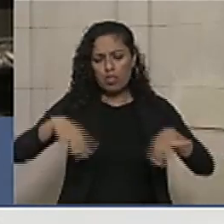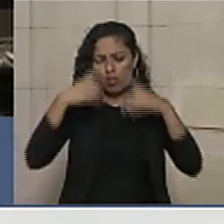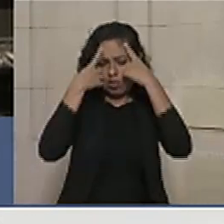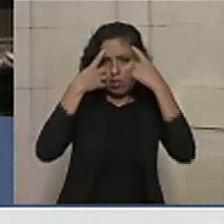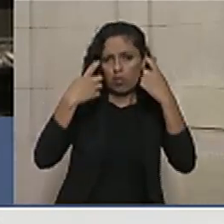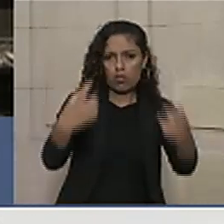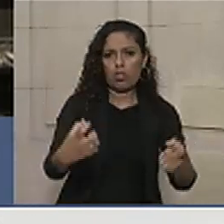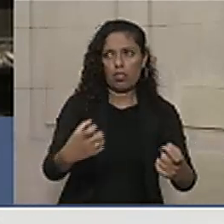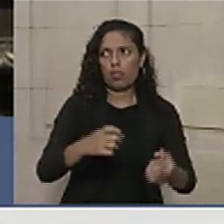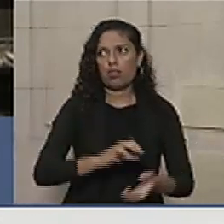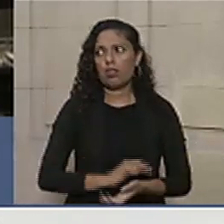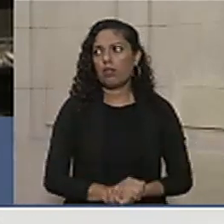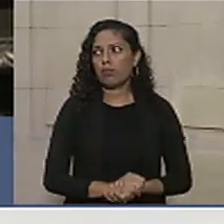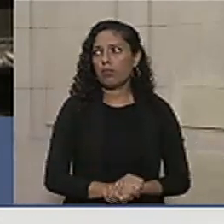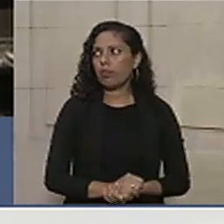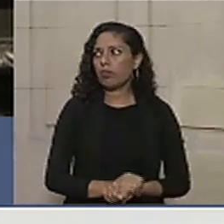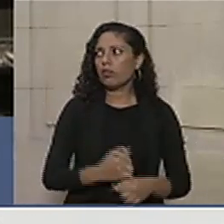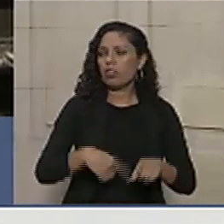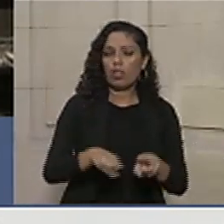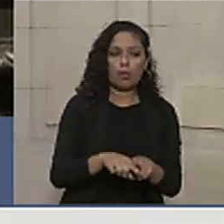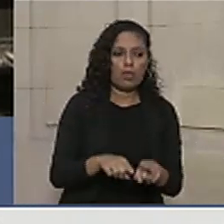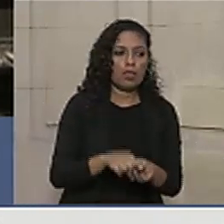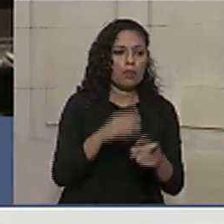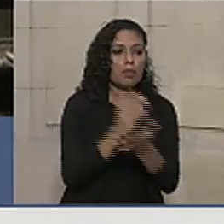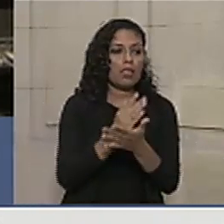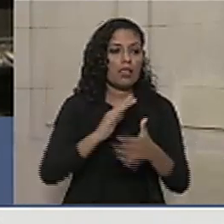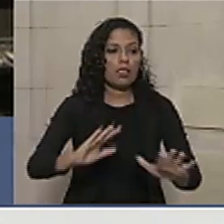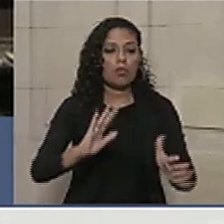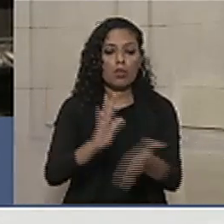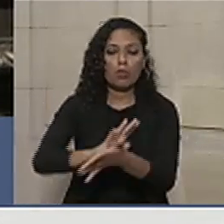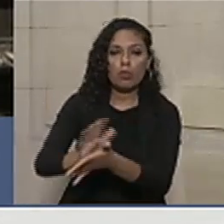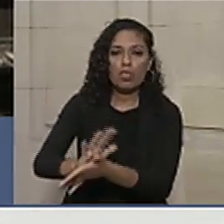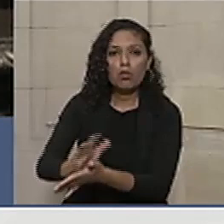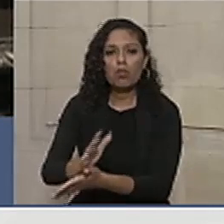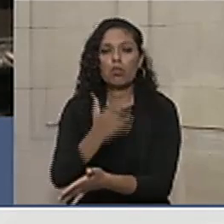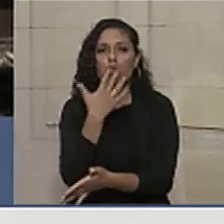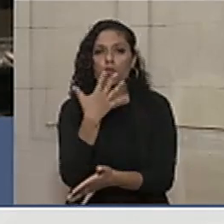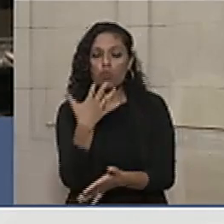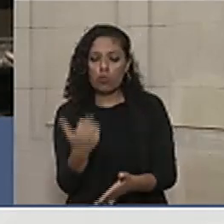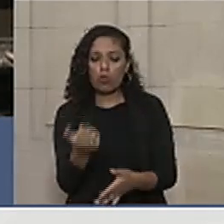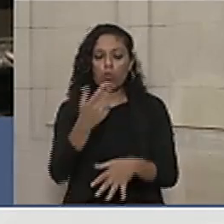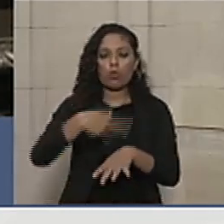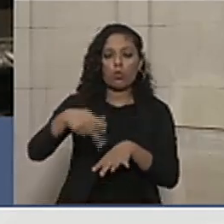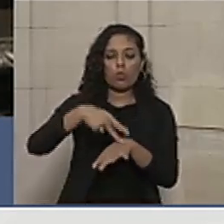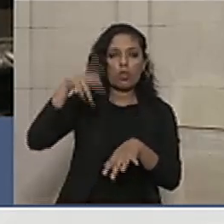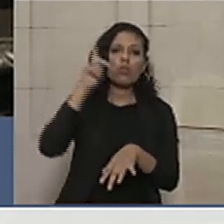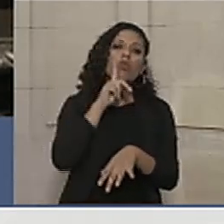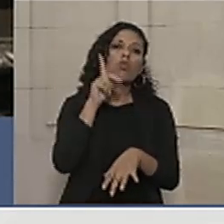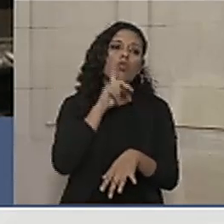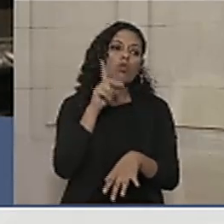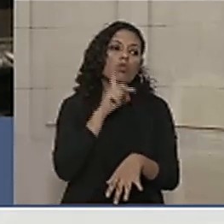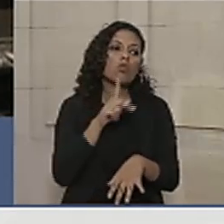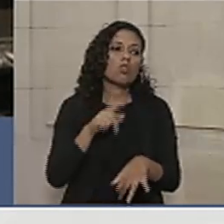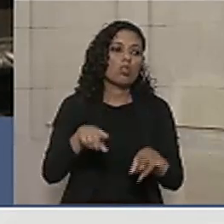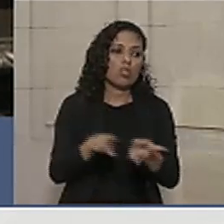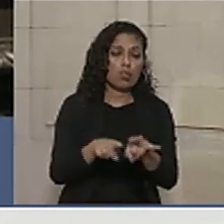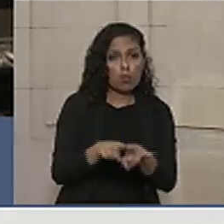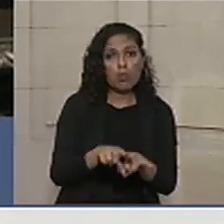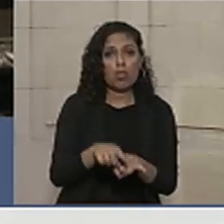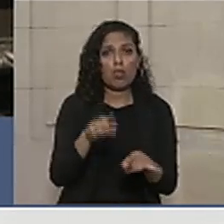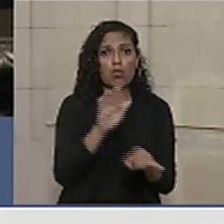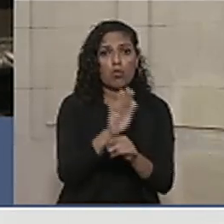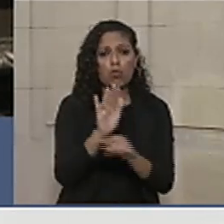e violência, pelo fim do preconceito racial nos Estados Unidos, que influenciou a